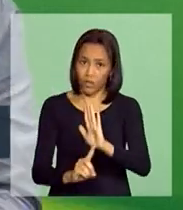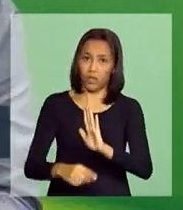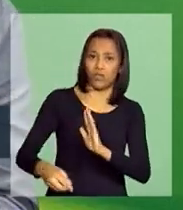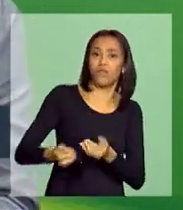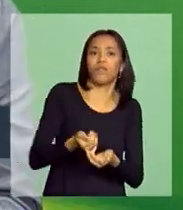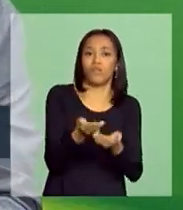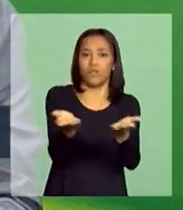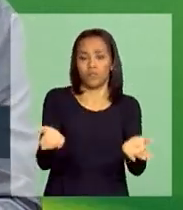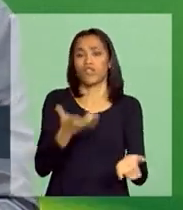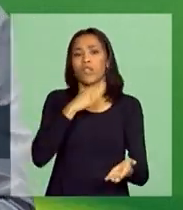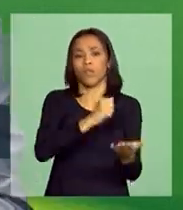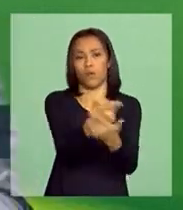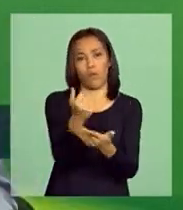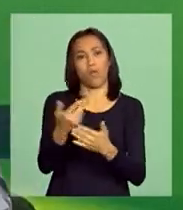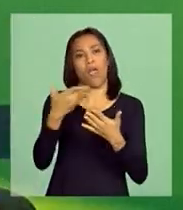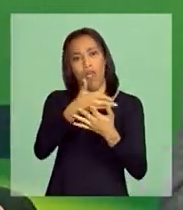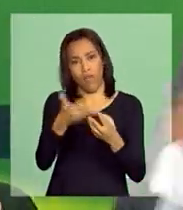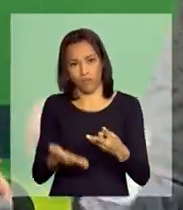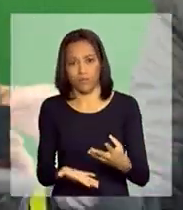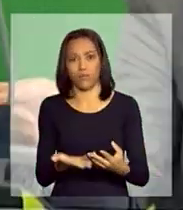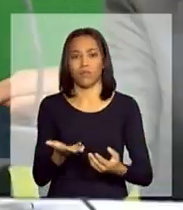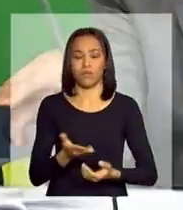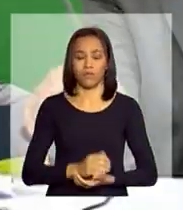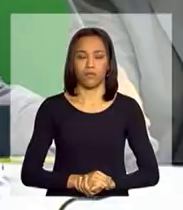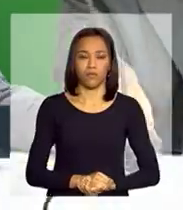dos direitos consumidor são essas